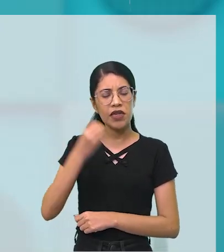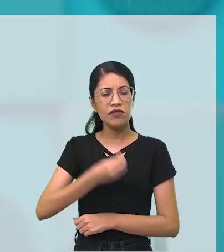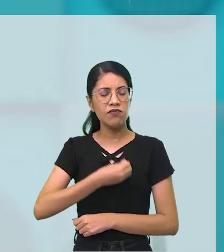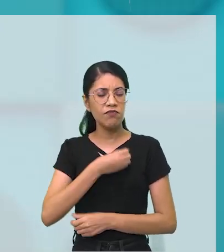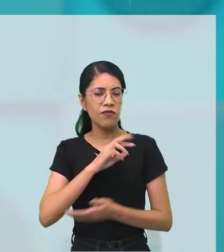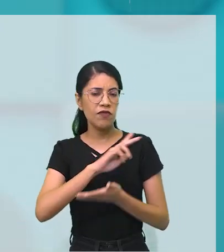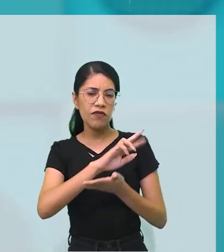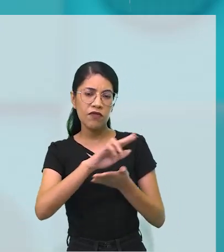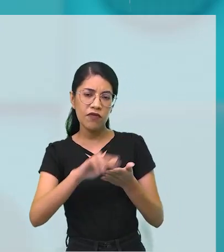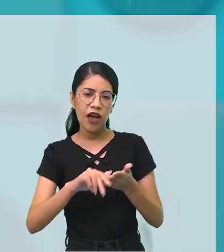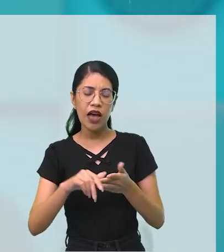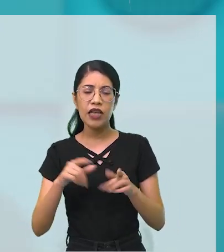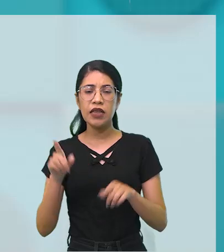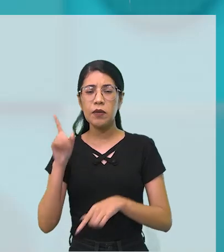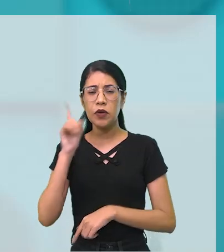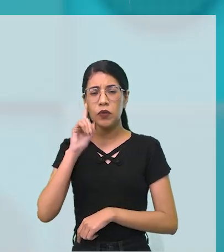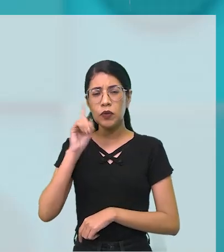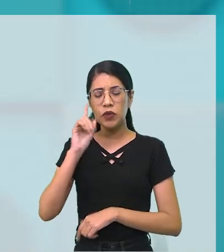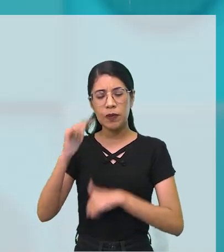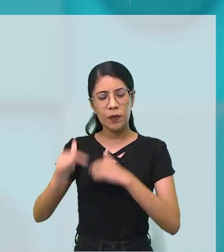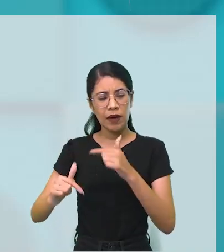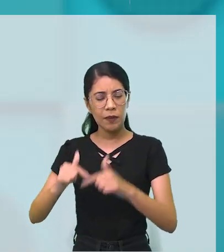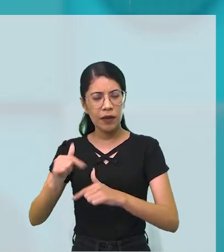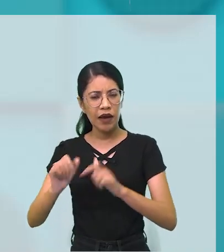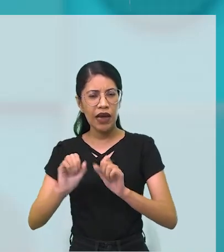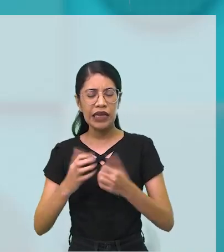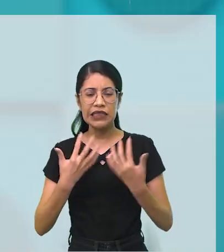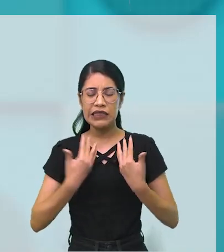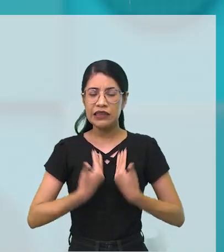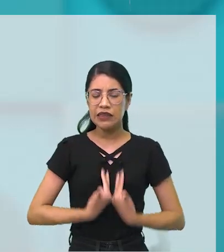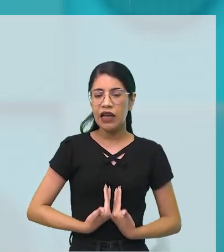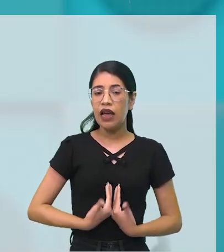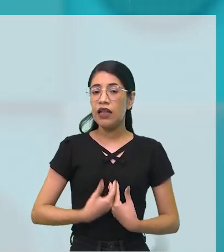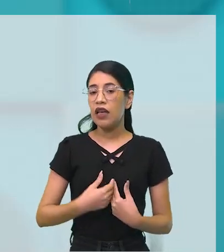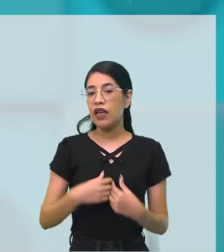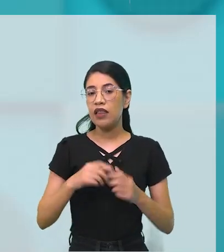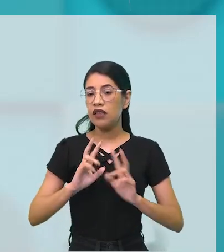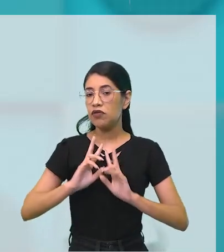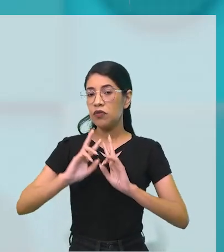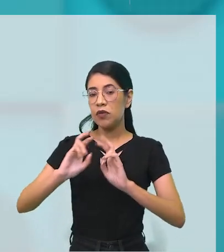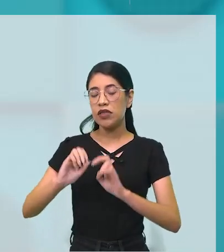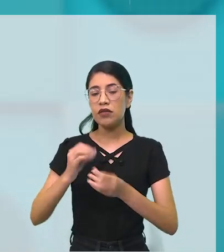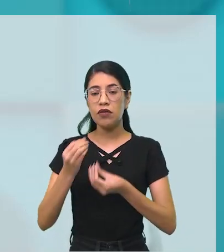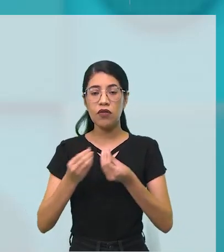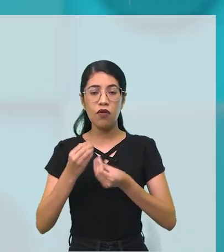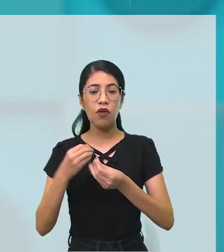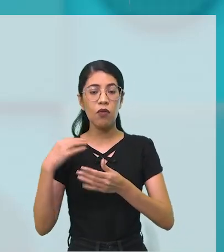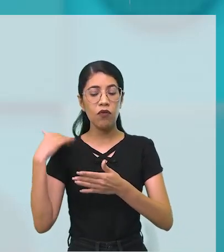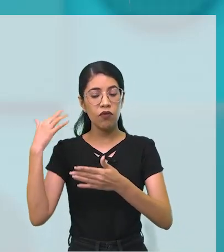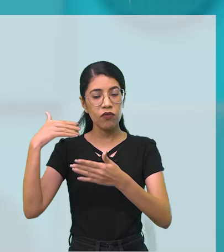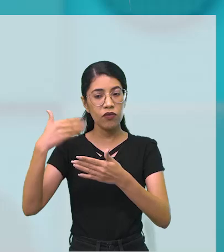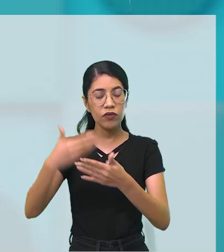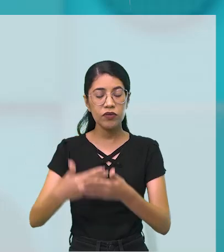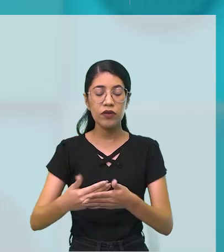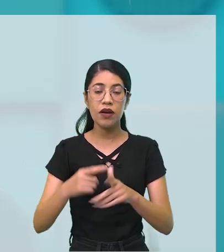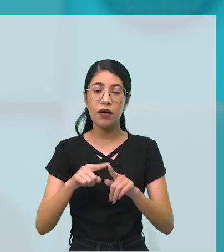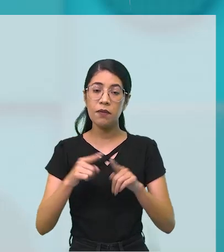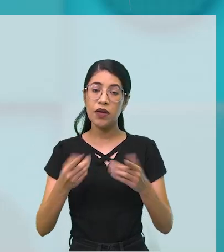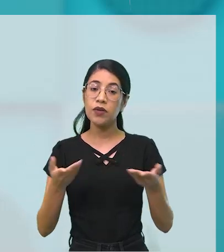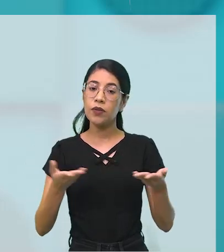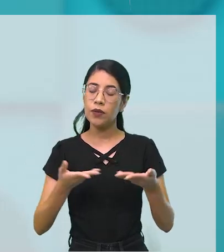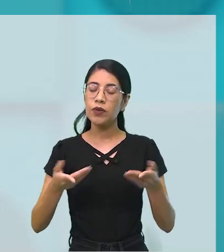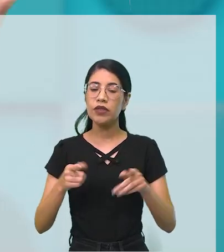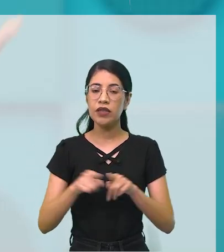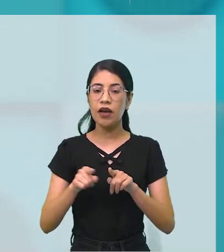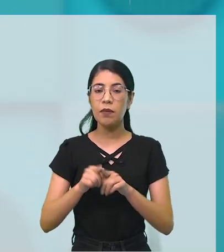que talvez devido à rotina dela tão exaustiva, de muitas coisas, ela não percebeu essa passagem de tempo. Mas hoje,